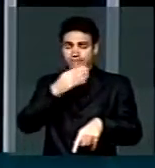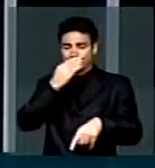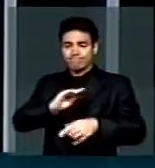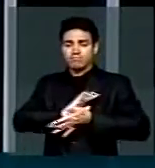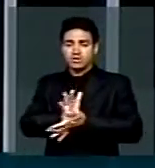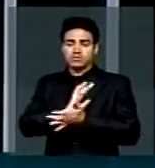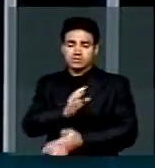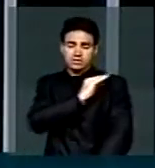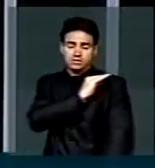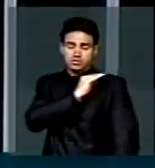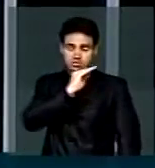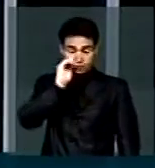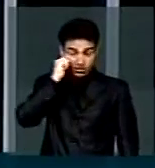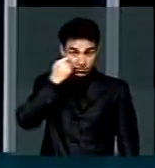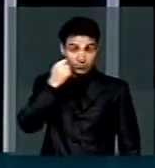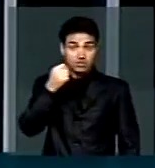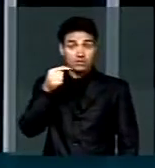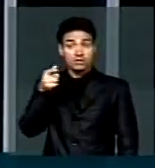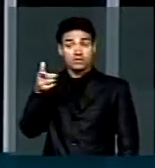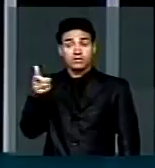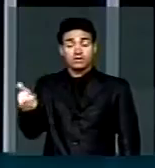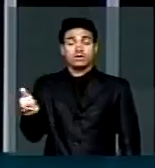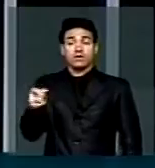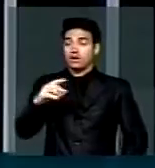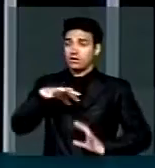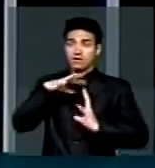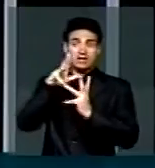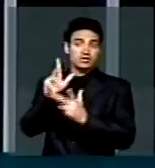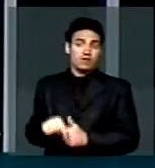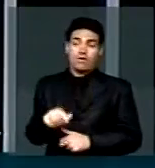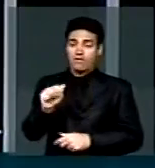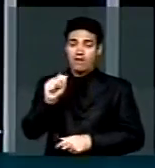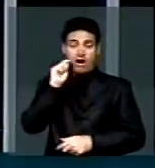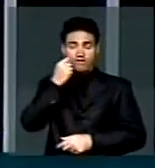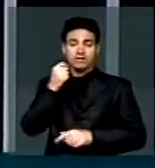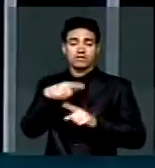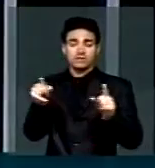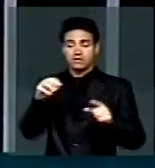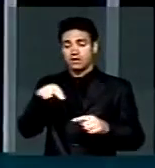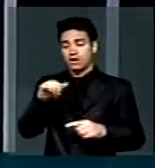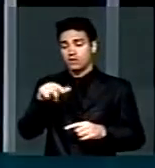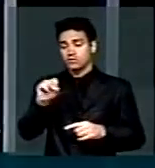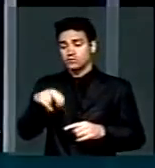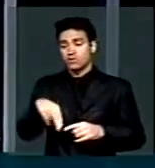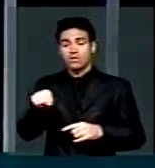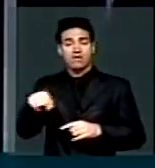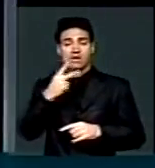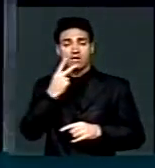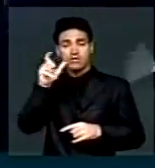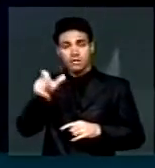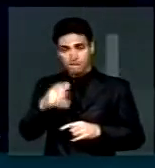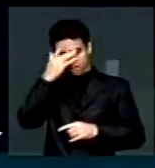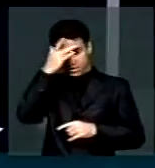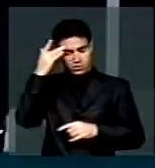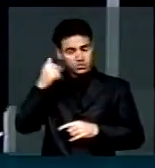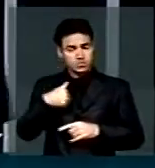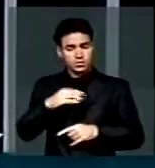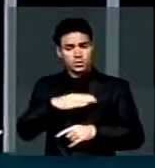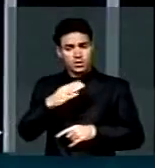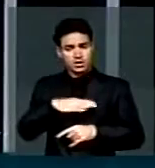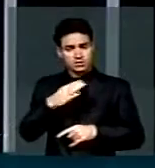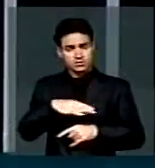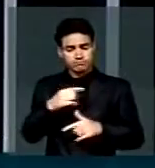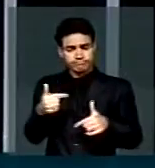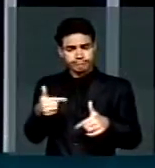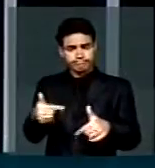nosso afro-internacional Nelson Mandela. Ao mesmo tempo considerado um homem corajoso e